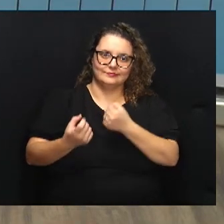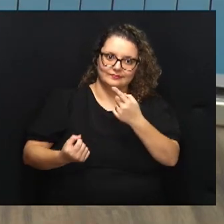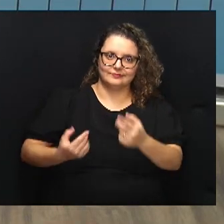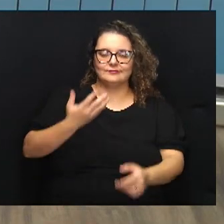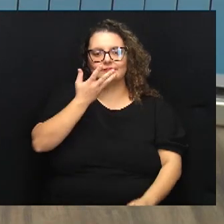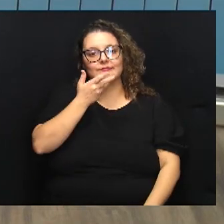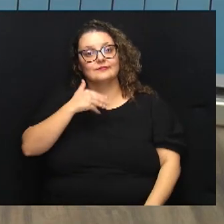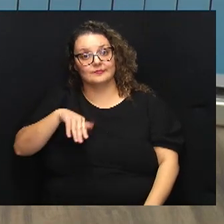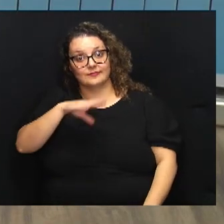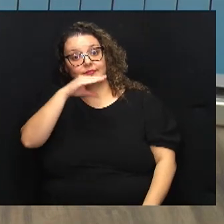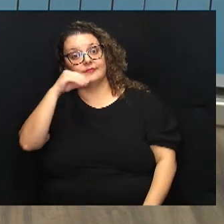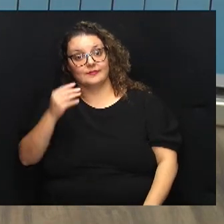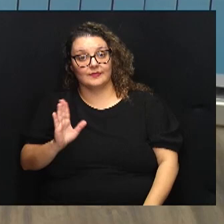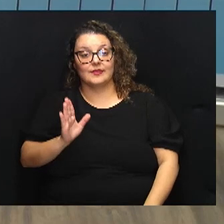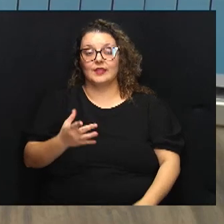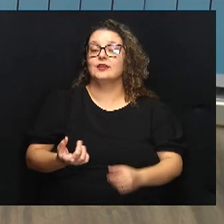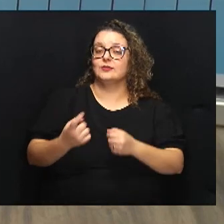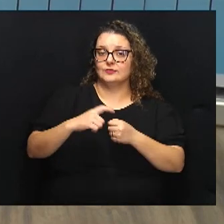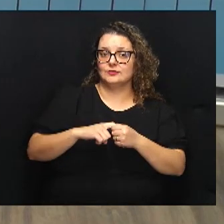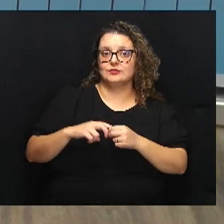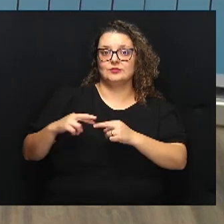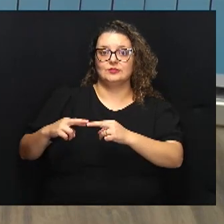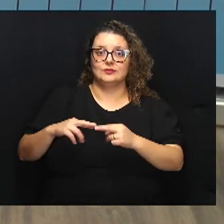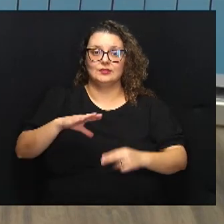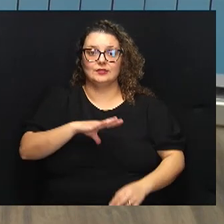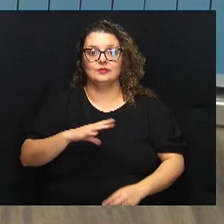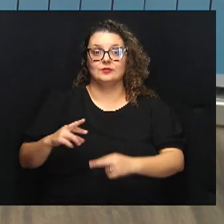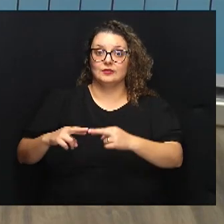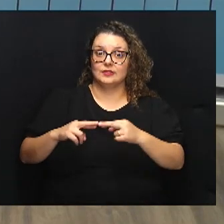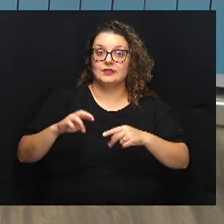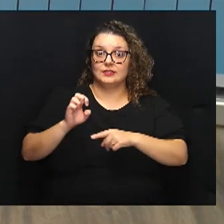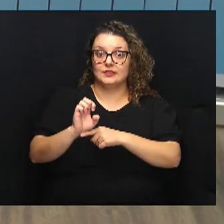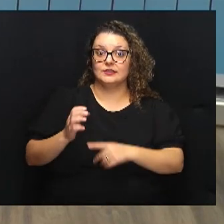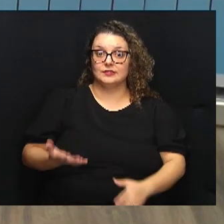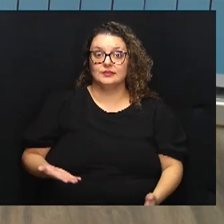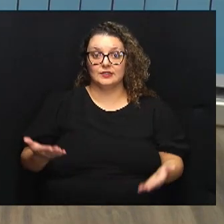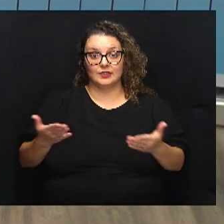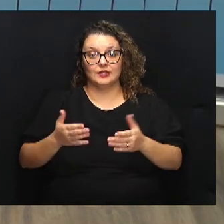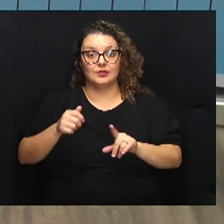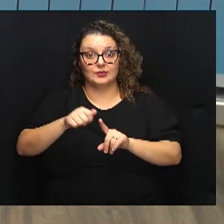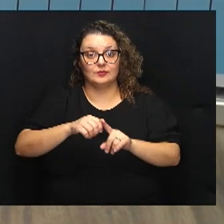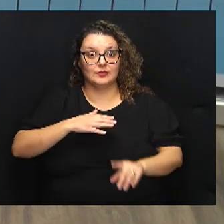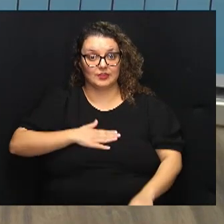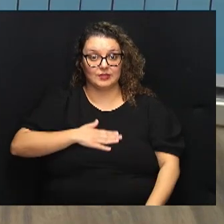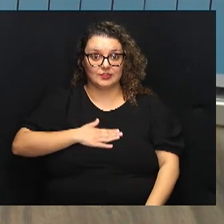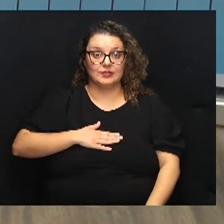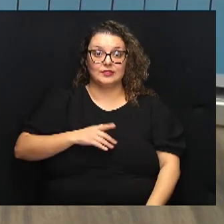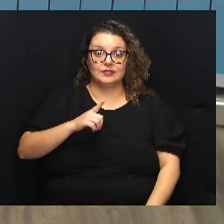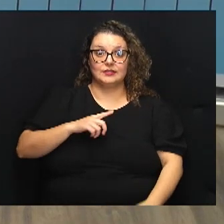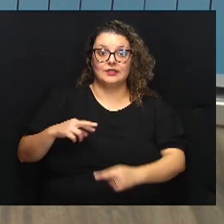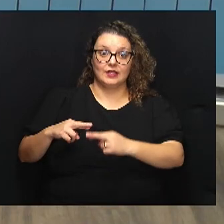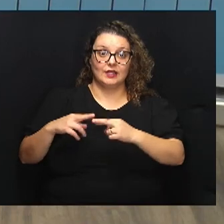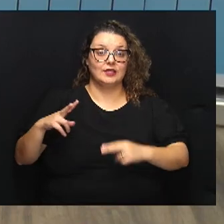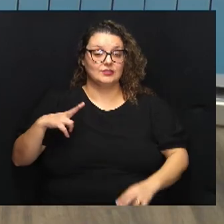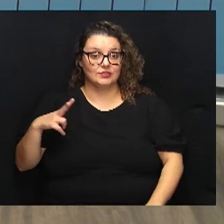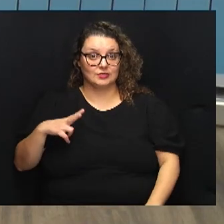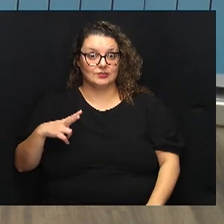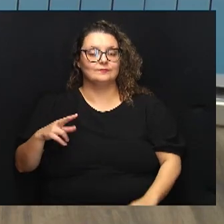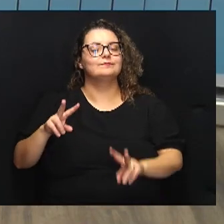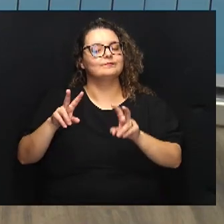crianças, adolescentes já retornaram, né, na rede municipal, rede estadual. Agora, no mês de agosto, tem a rede particular,